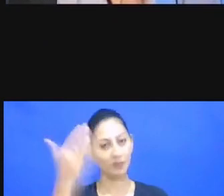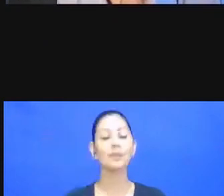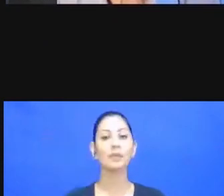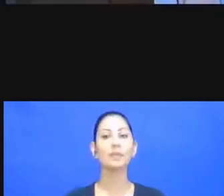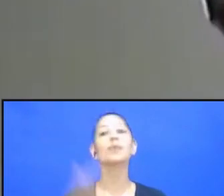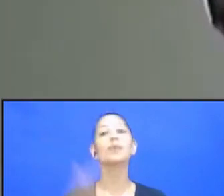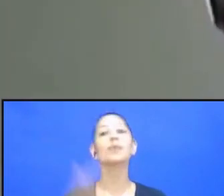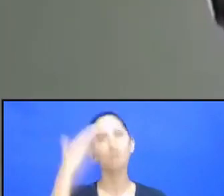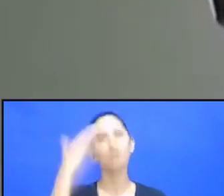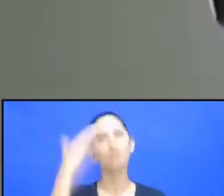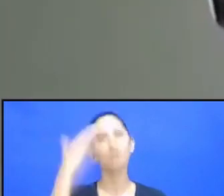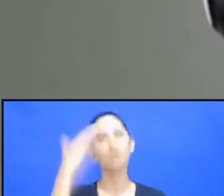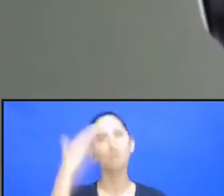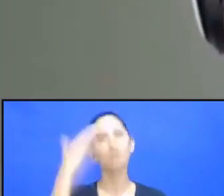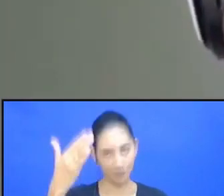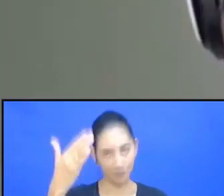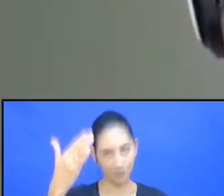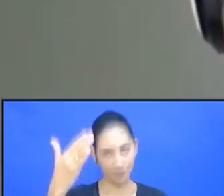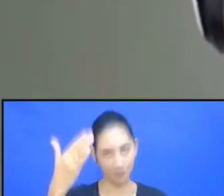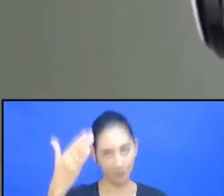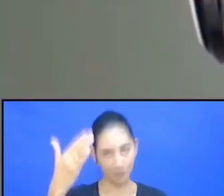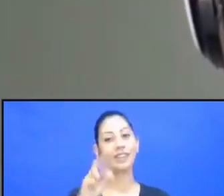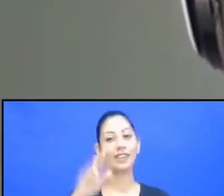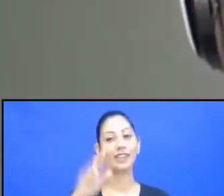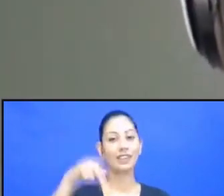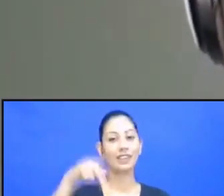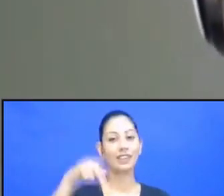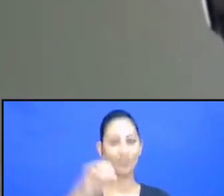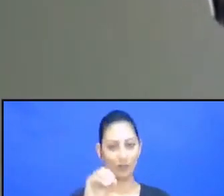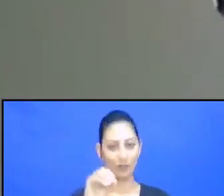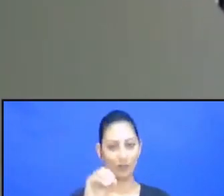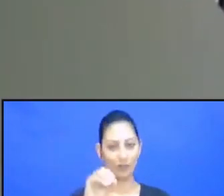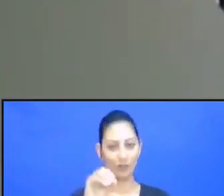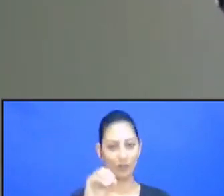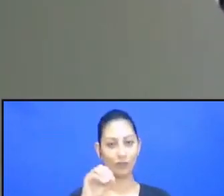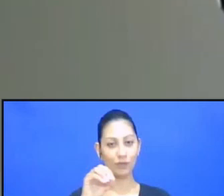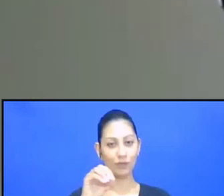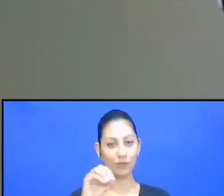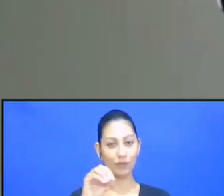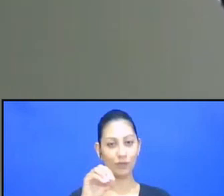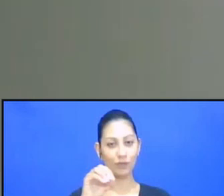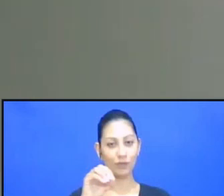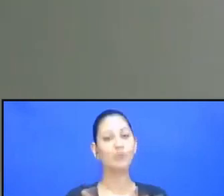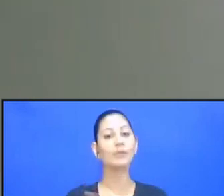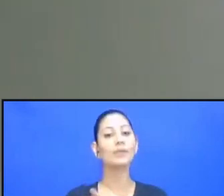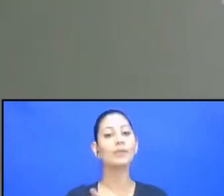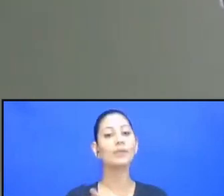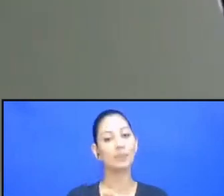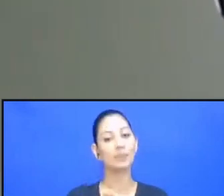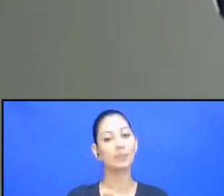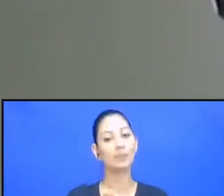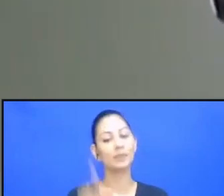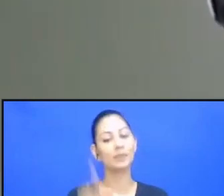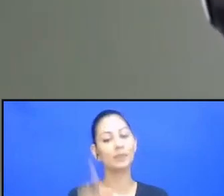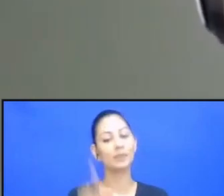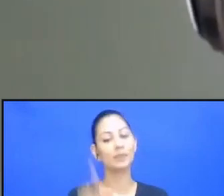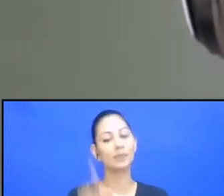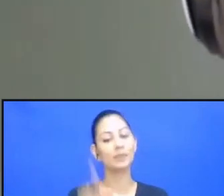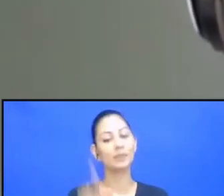aqui assistindo. É bom participar desse sexto CENID, organizado pelo Adriano e